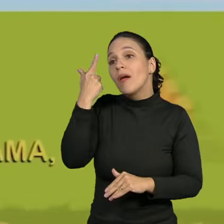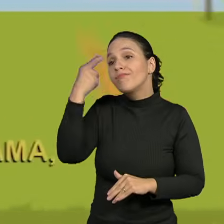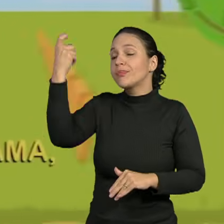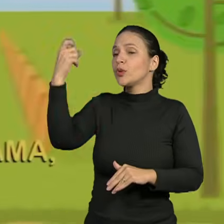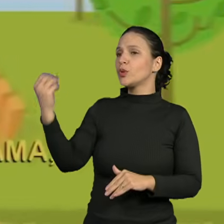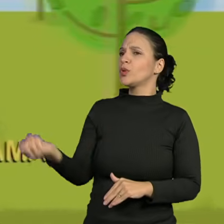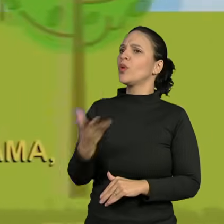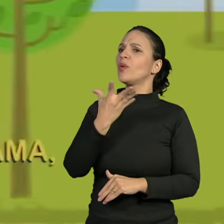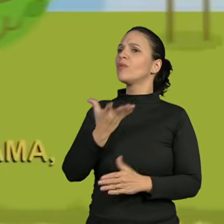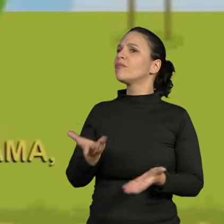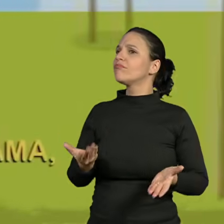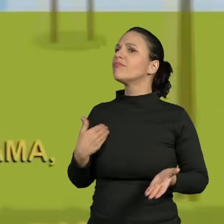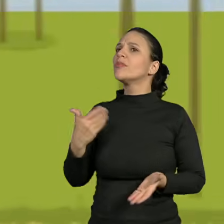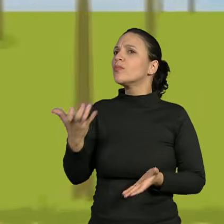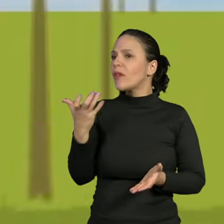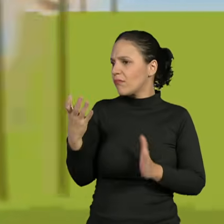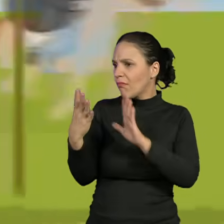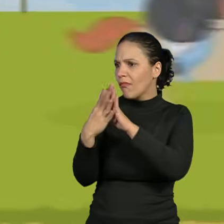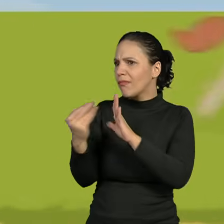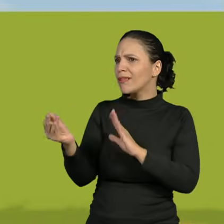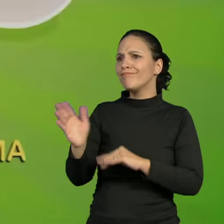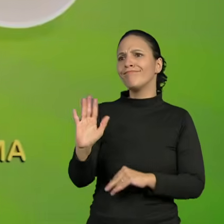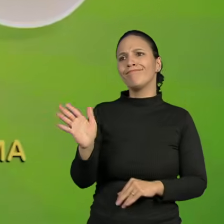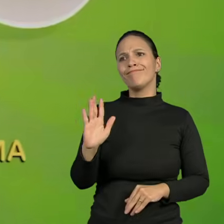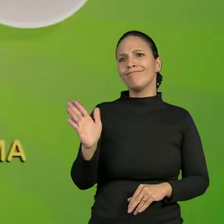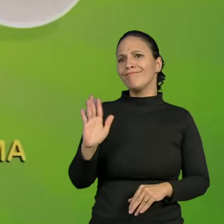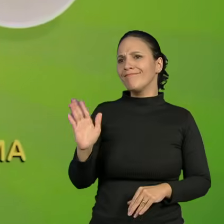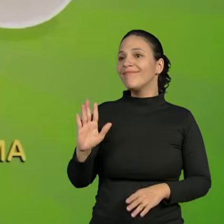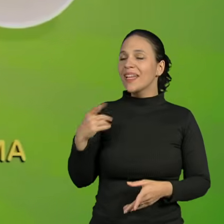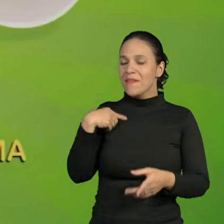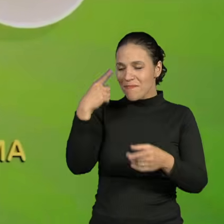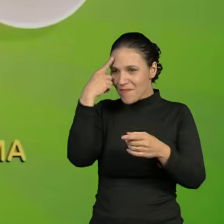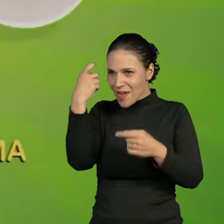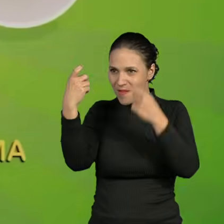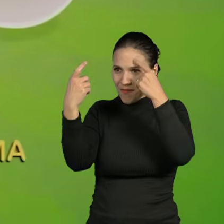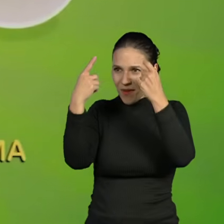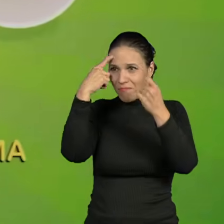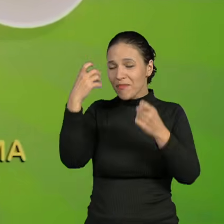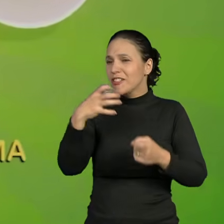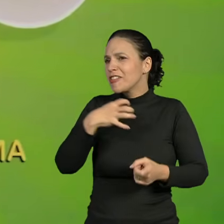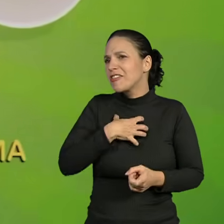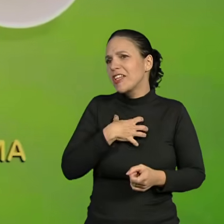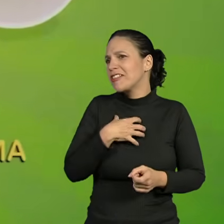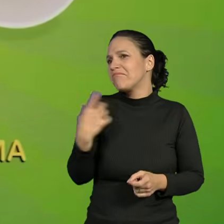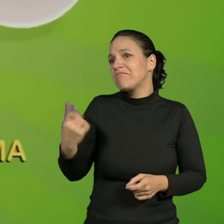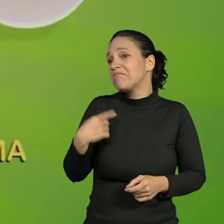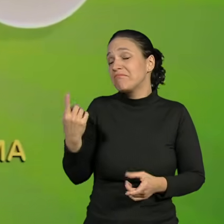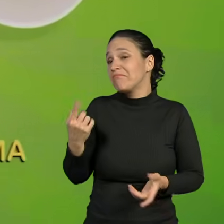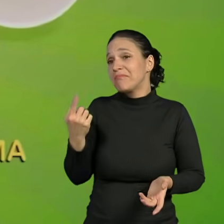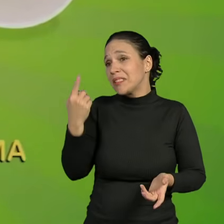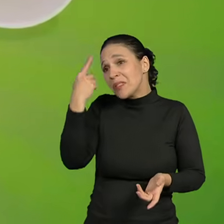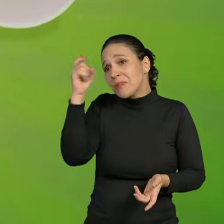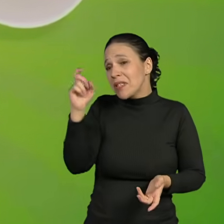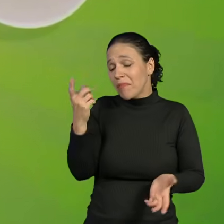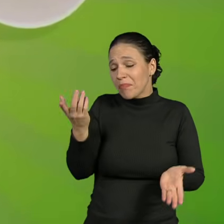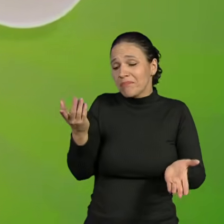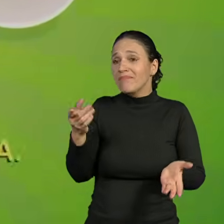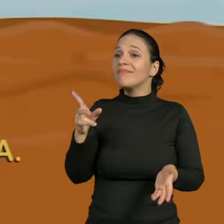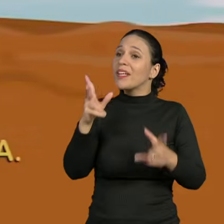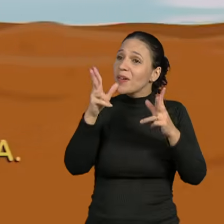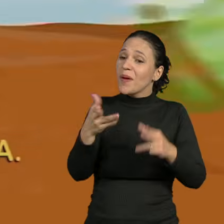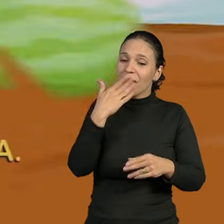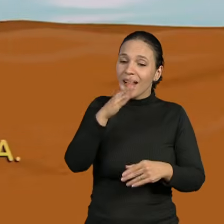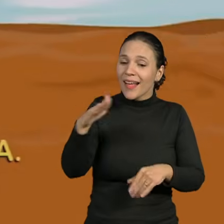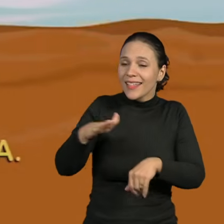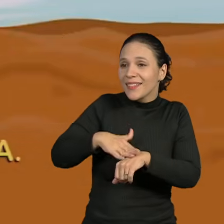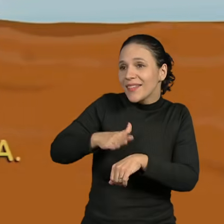gente, vamos fazer tal coisa igual. Não, a gente foi criando do jeito que a gente sabia ali, sem saber criar direito, muitas vezes como a criança